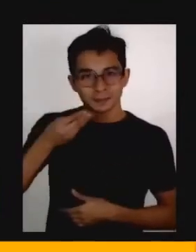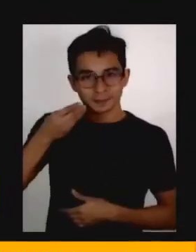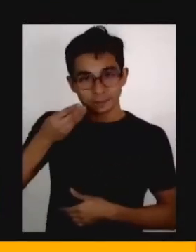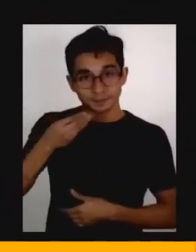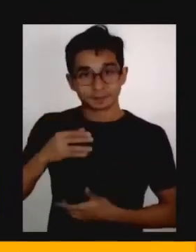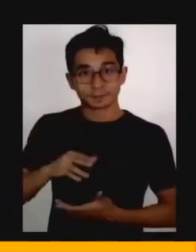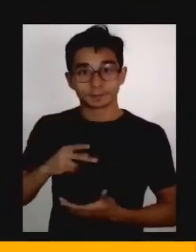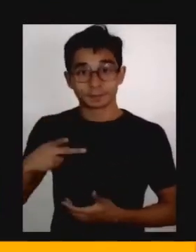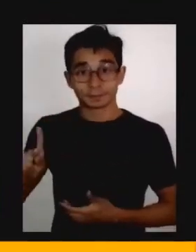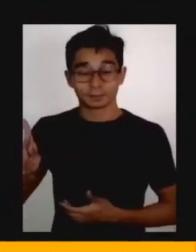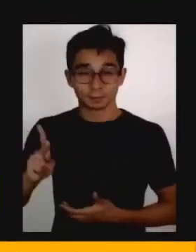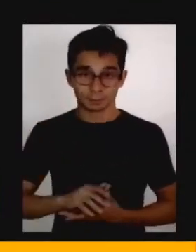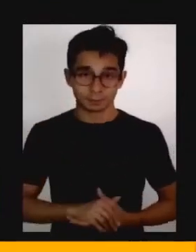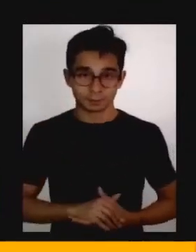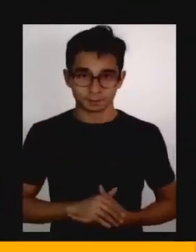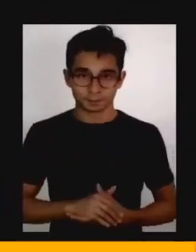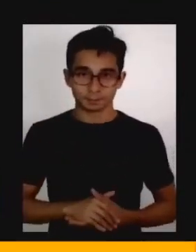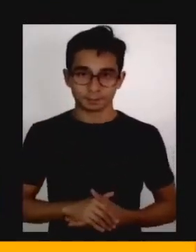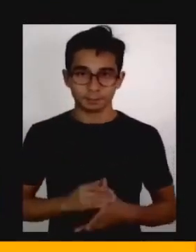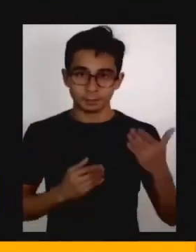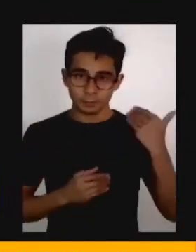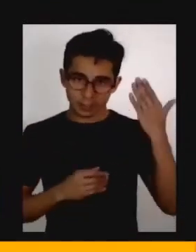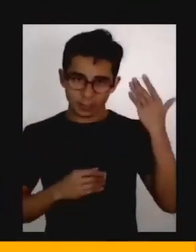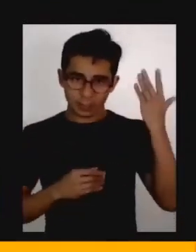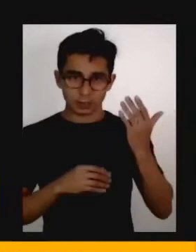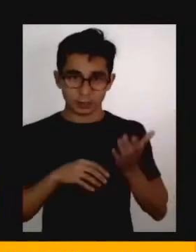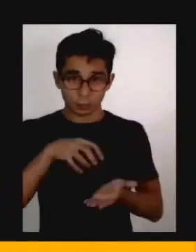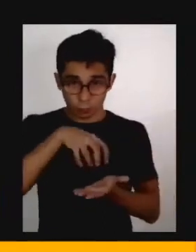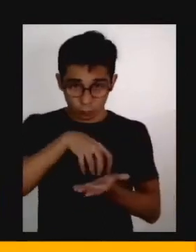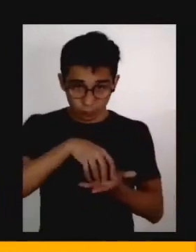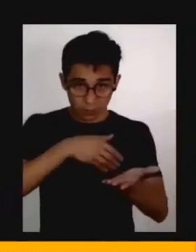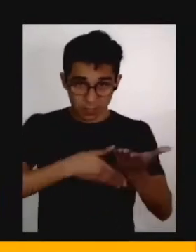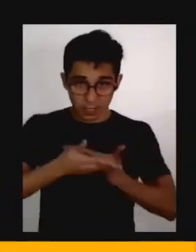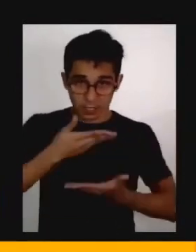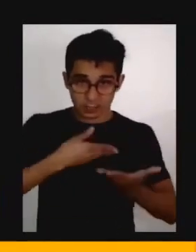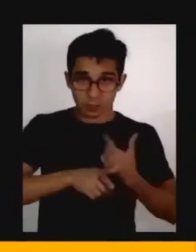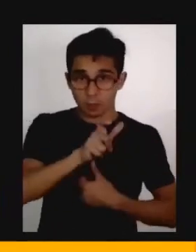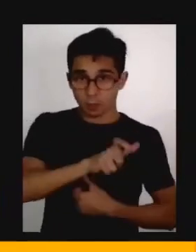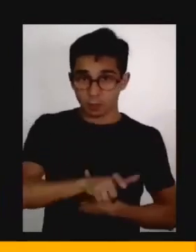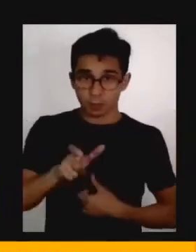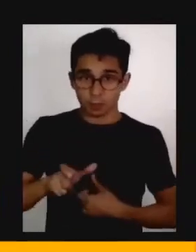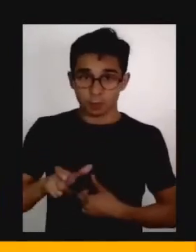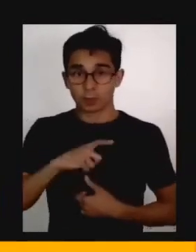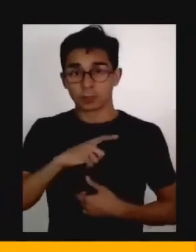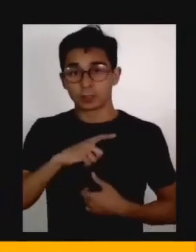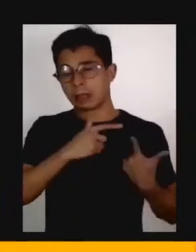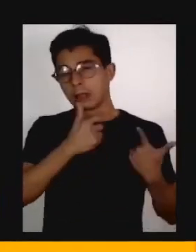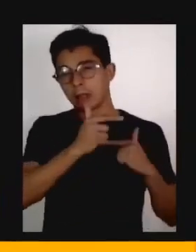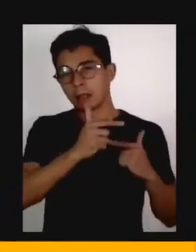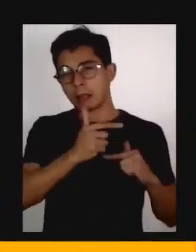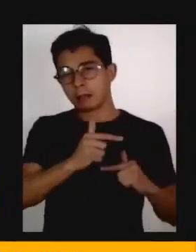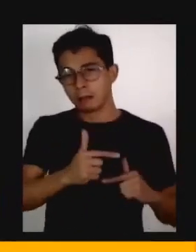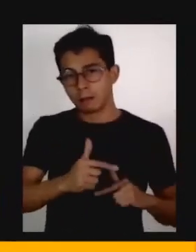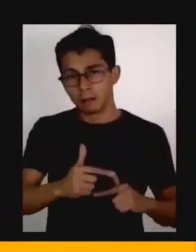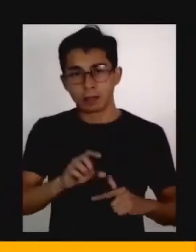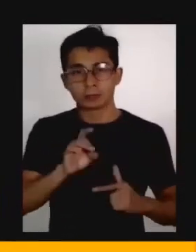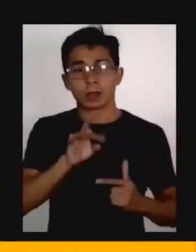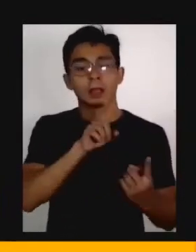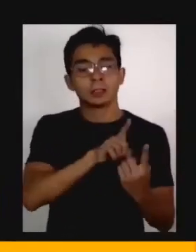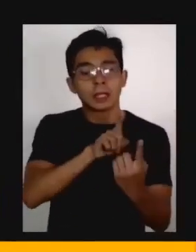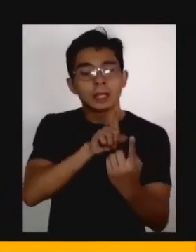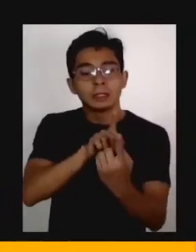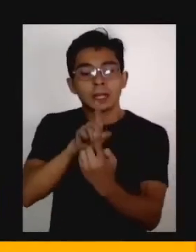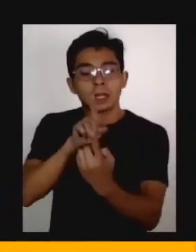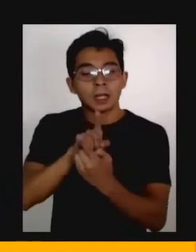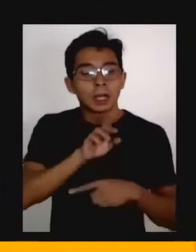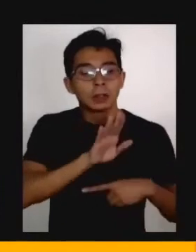antigamente as relações públicas tinha uma base muito forte no press release. Hoje a gente entende que o press release só ele não é mais suficiente. O